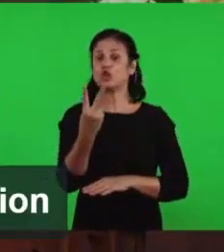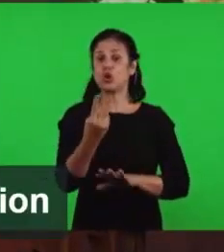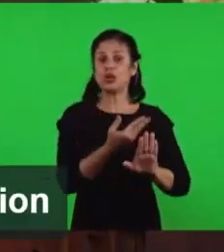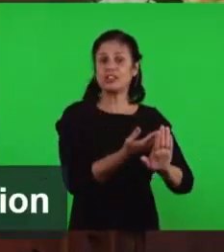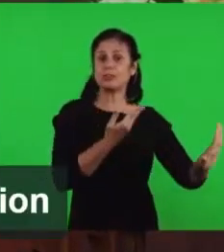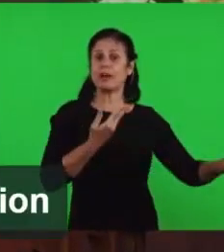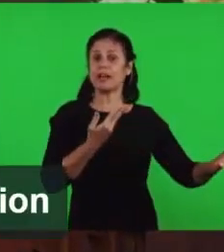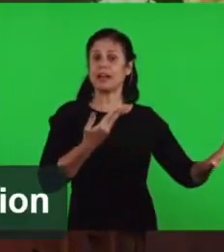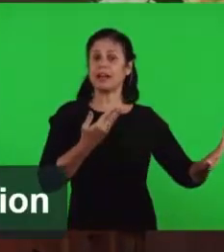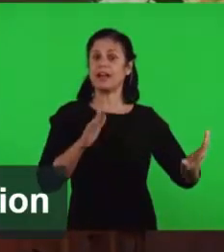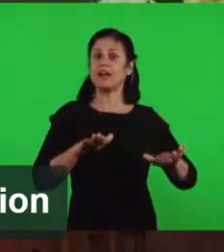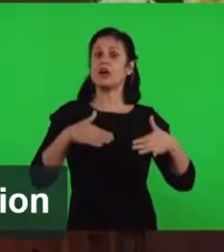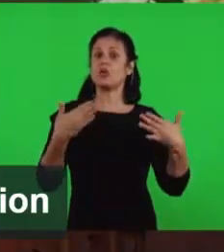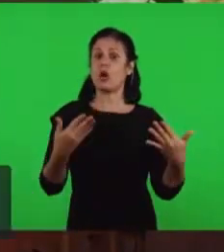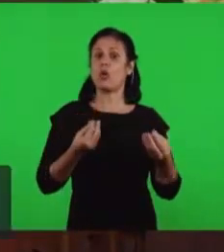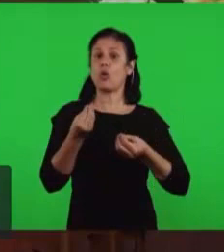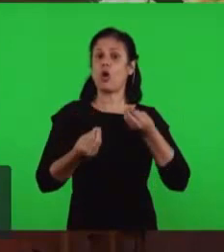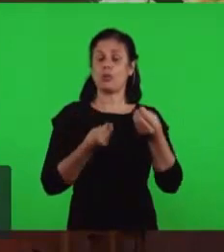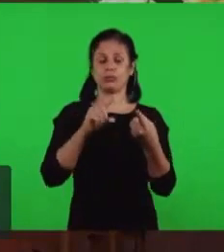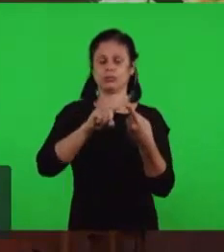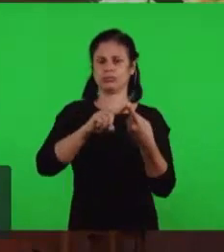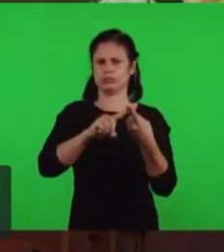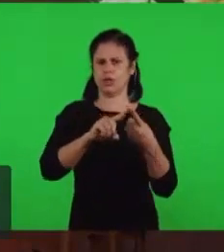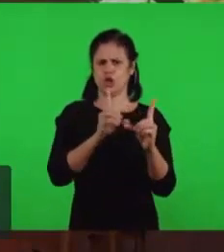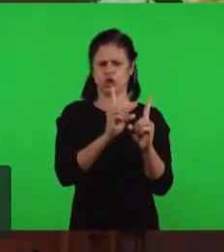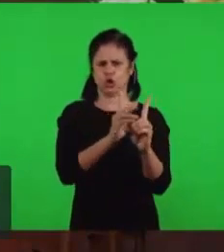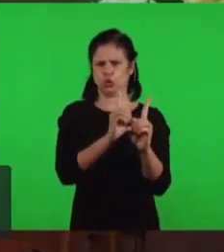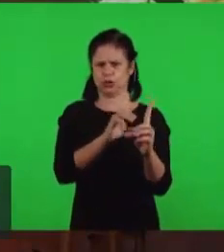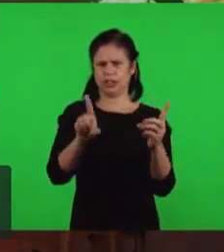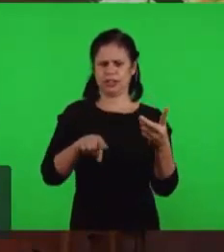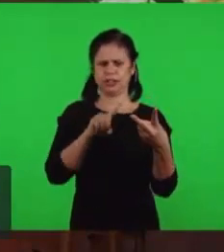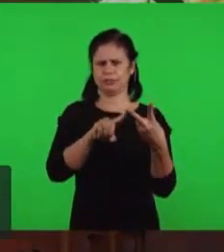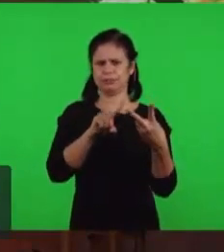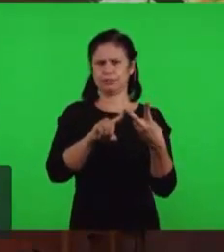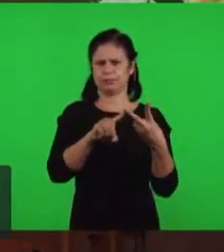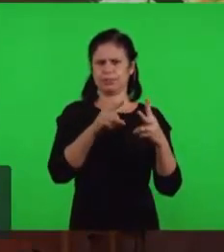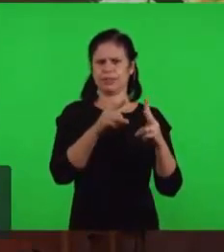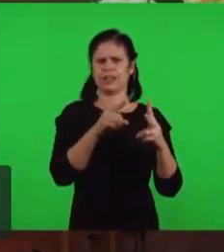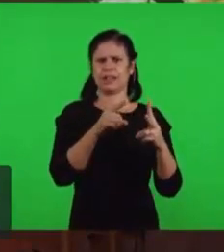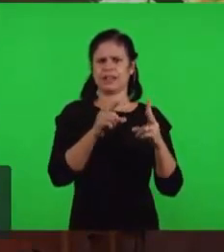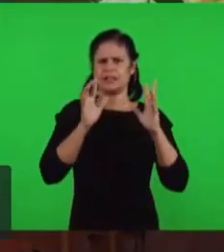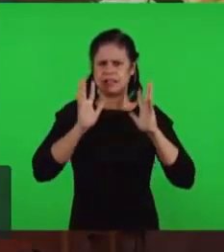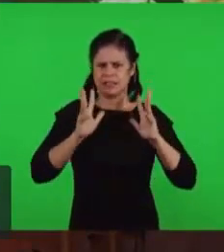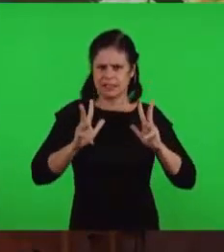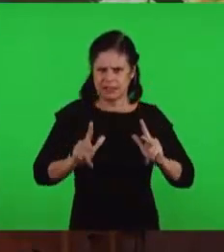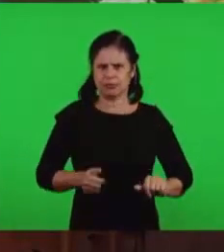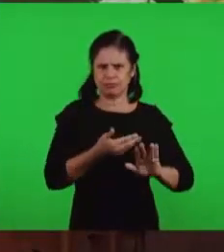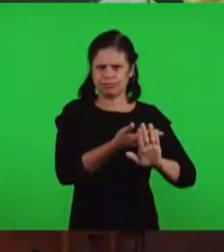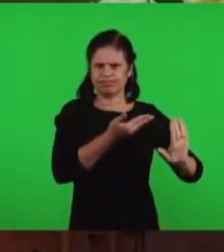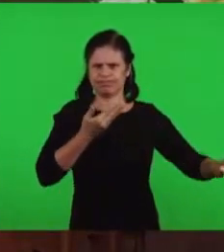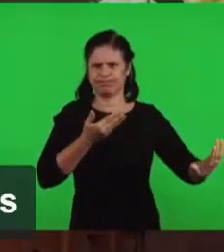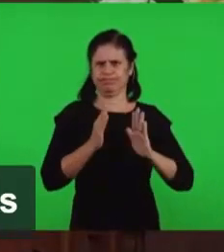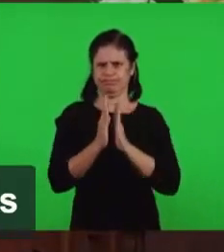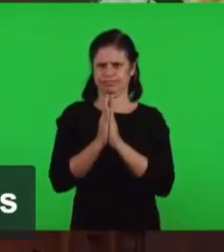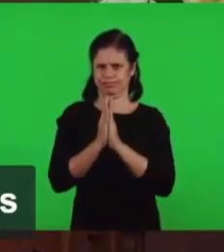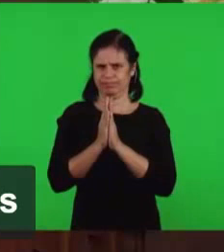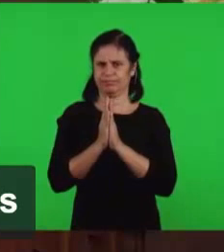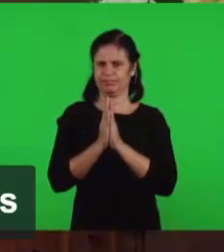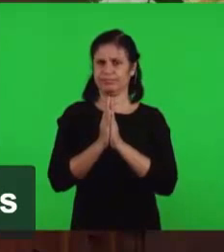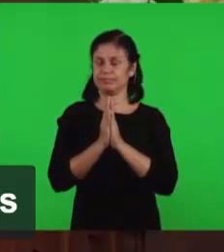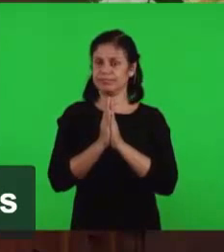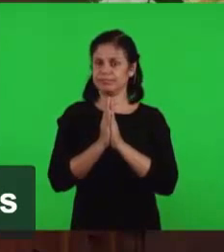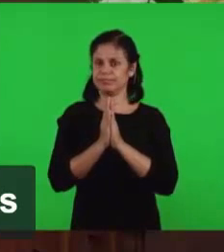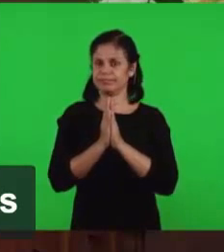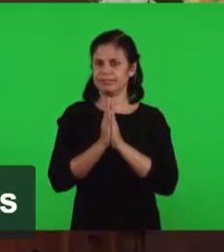a palavra e oração Santificação através da palavra e na oração então fora disso estava